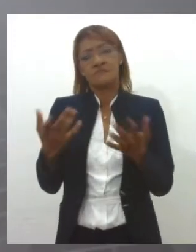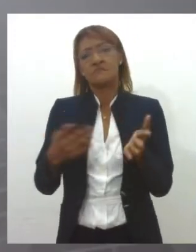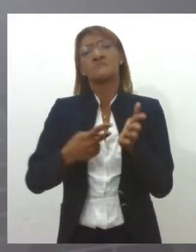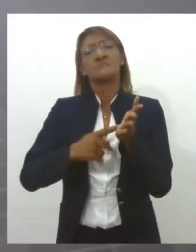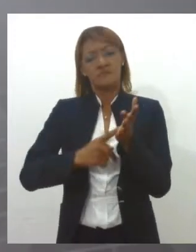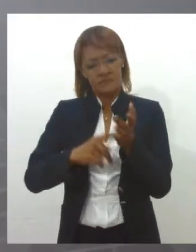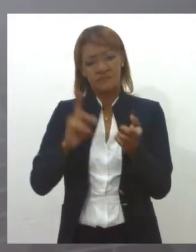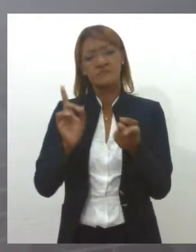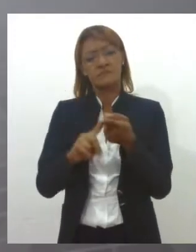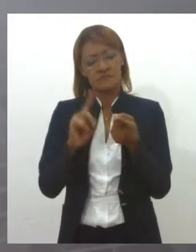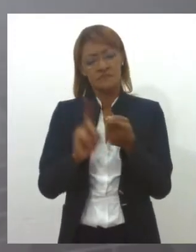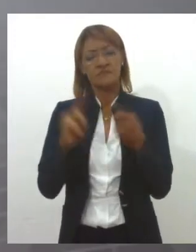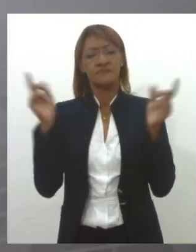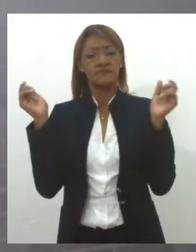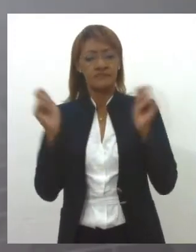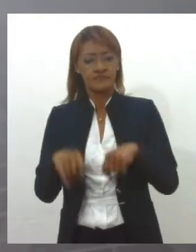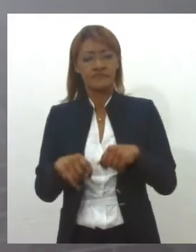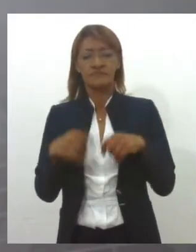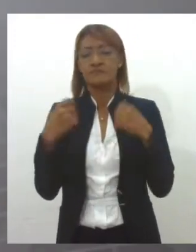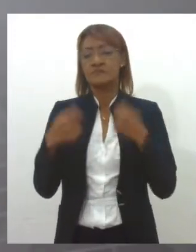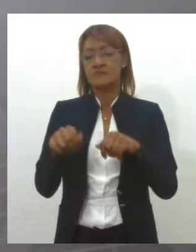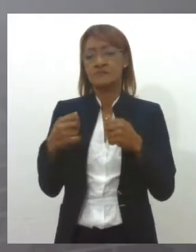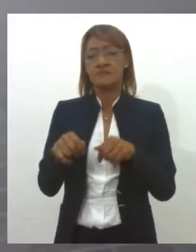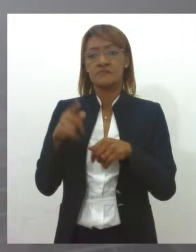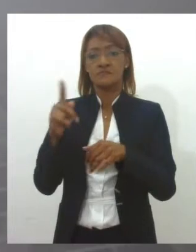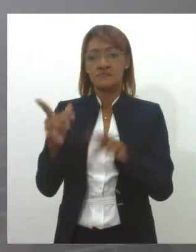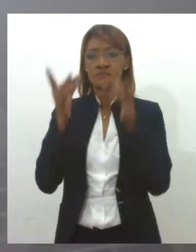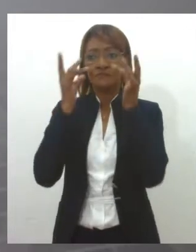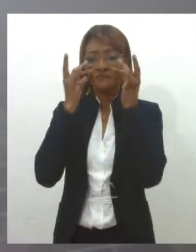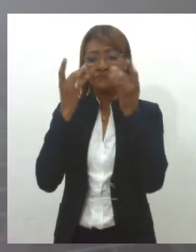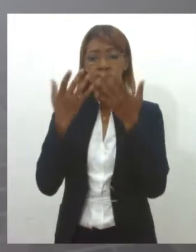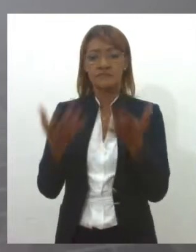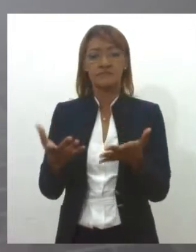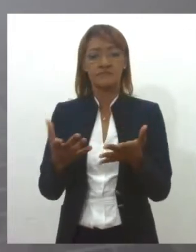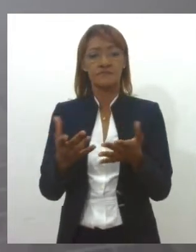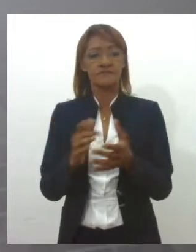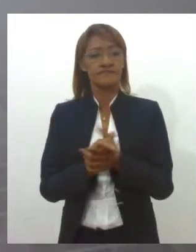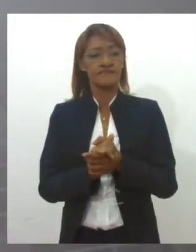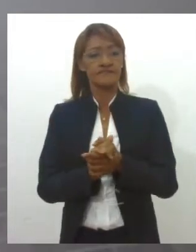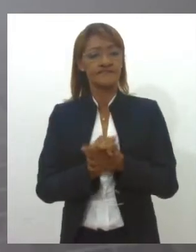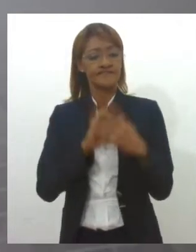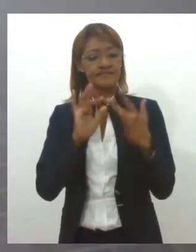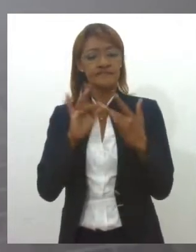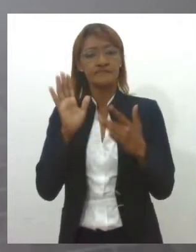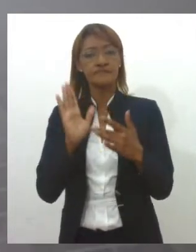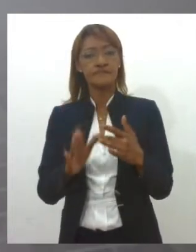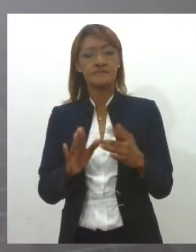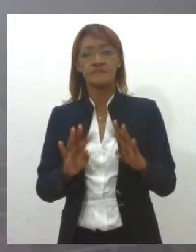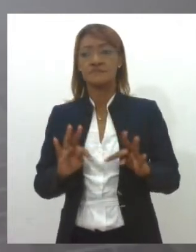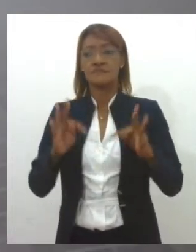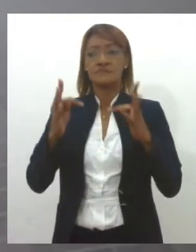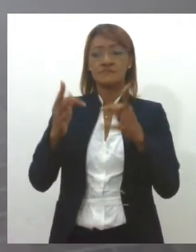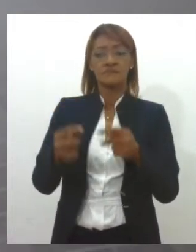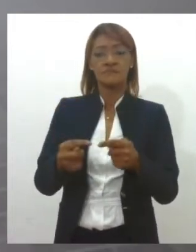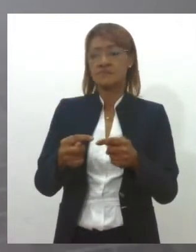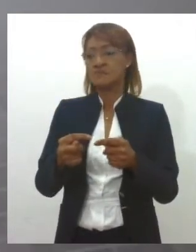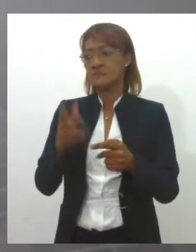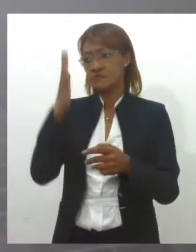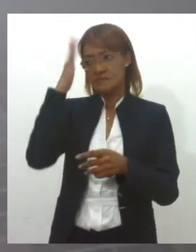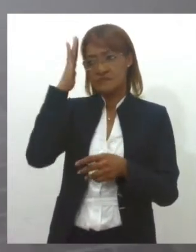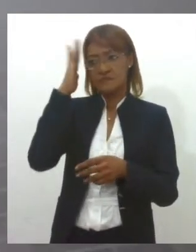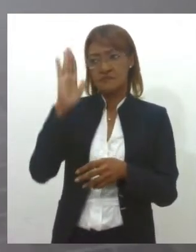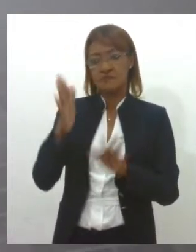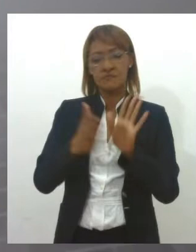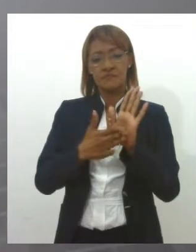atenção as condições elas precisam ser ouvidas e envolvidas né as categorias precisam da liberar sobre as propostas do governo